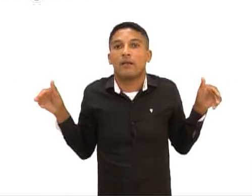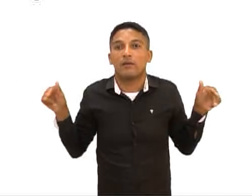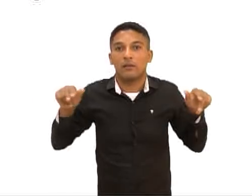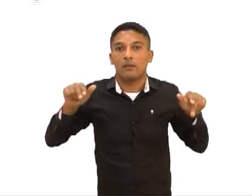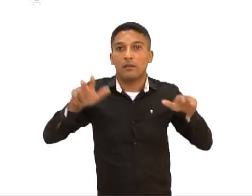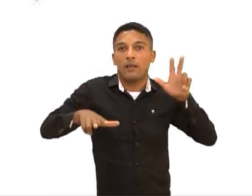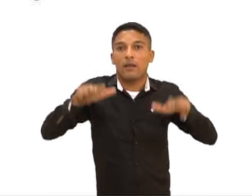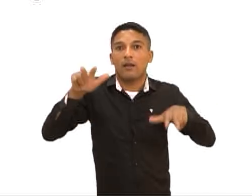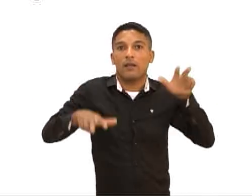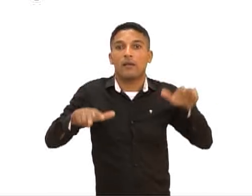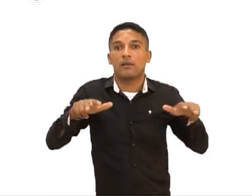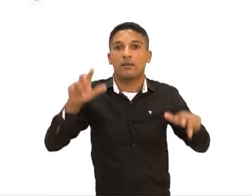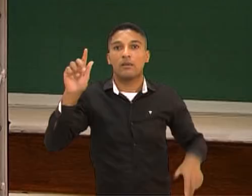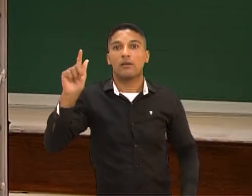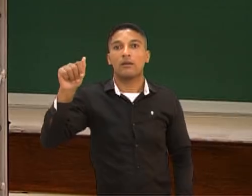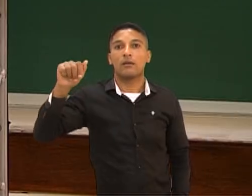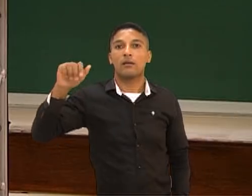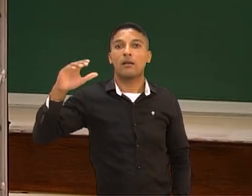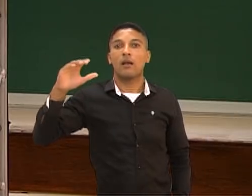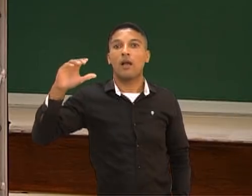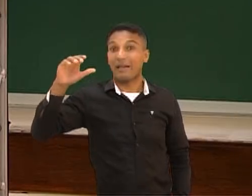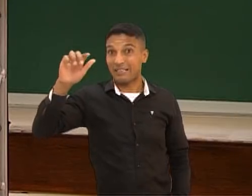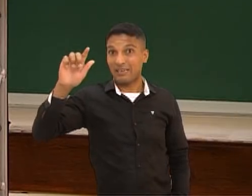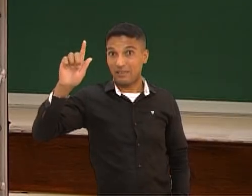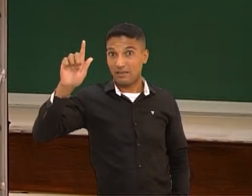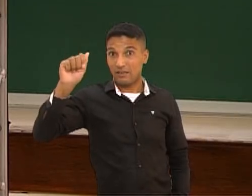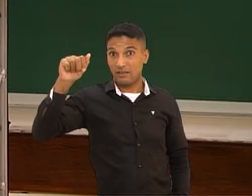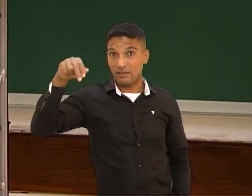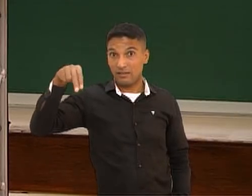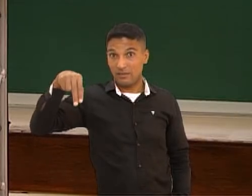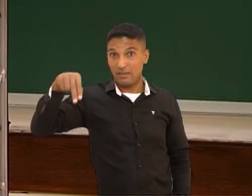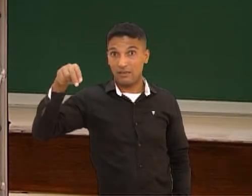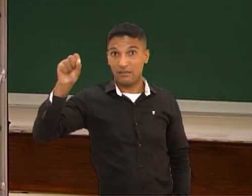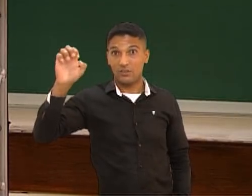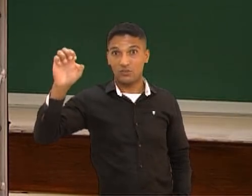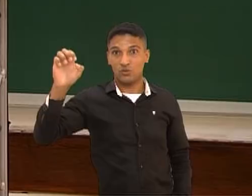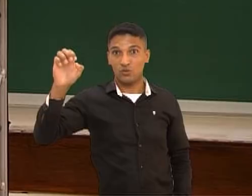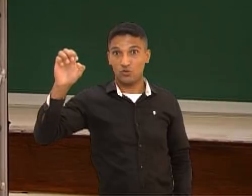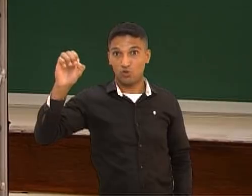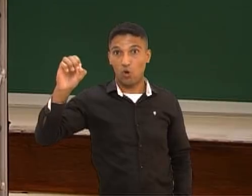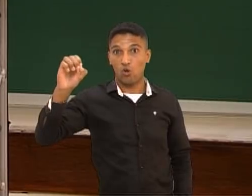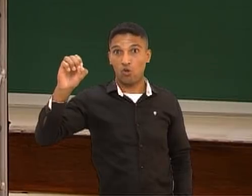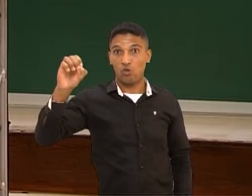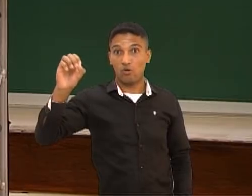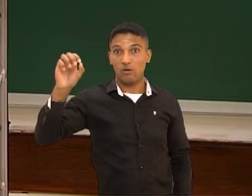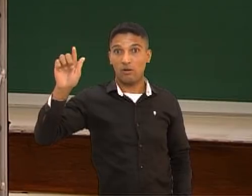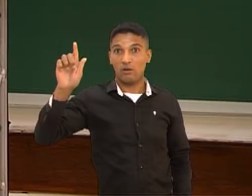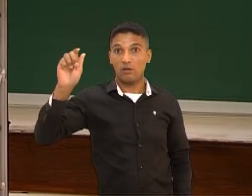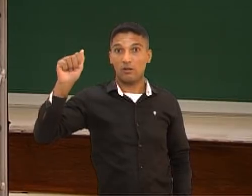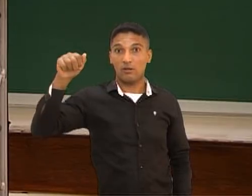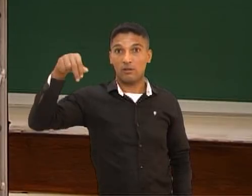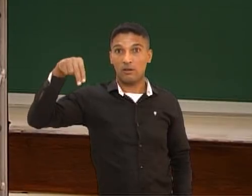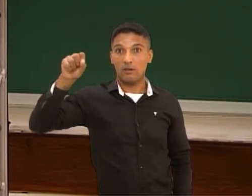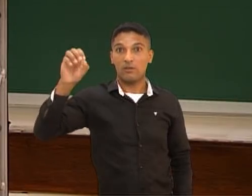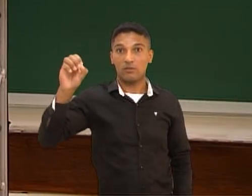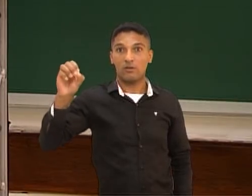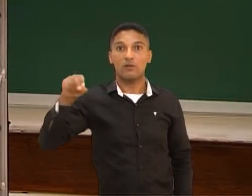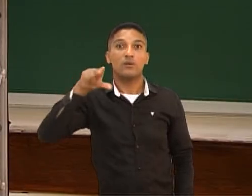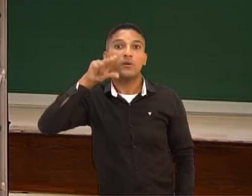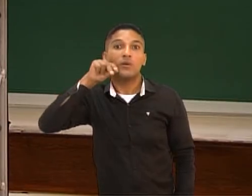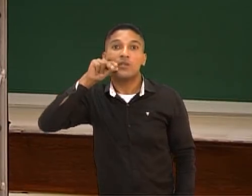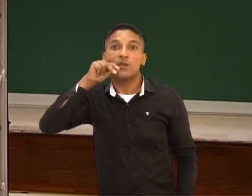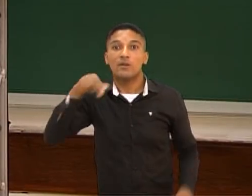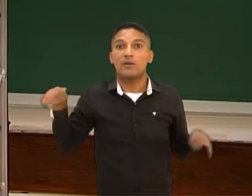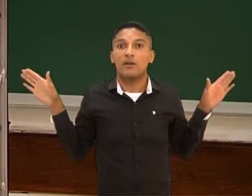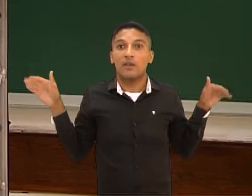escrever por muito tempo. Olha que curioso isso, né? Exercício 7 agora para a gente refletir sobre o avanço tecnológico,